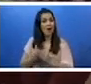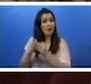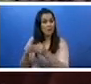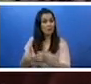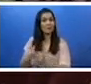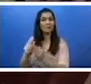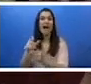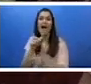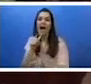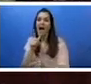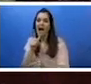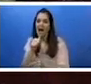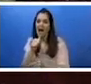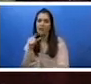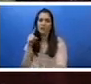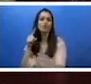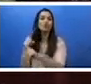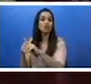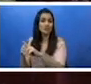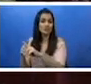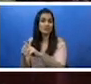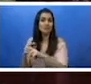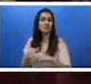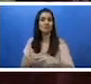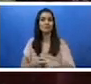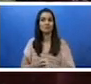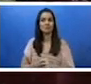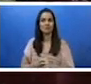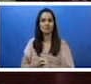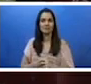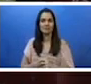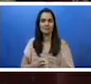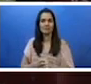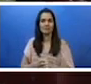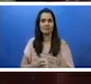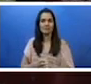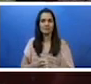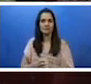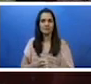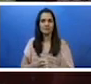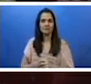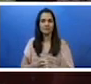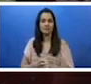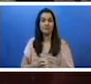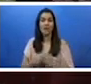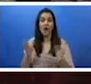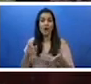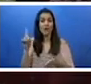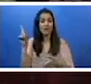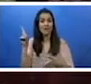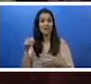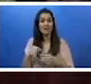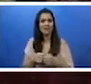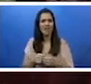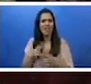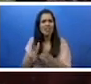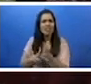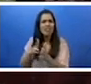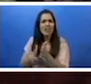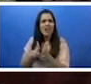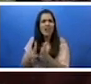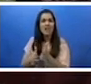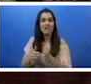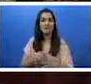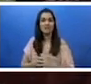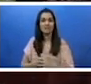bem, na água. Então o xizinho vai vir aqui na água, ó, na coluninha da água. E agora? Trem.